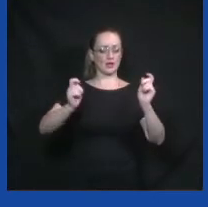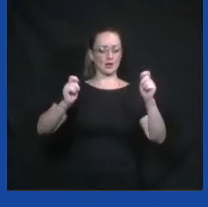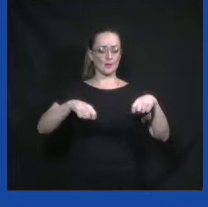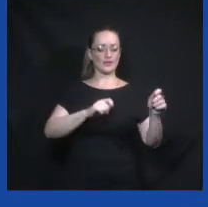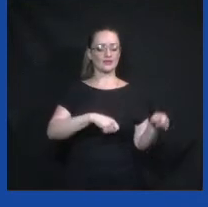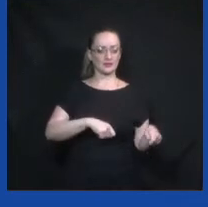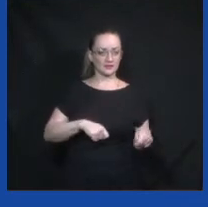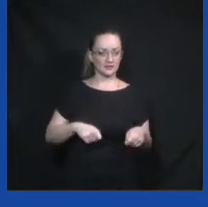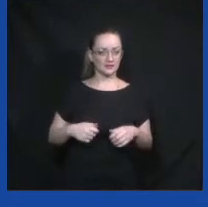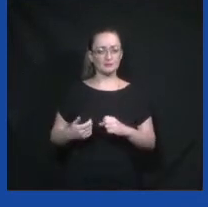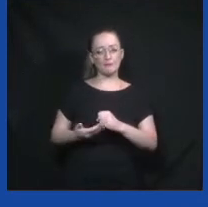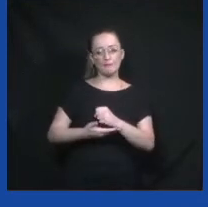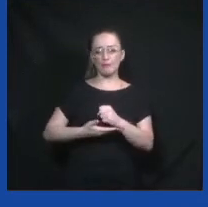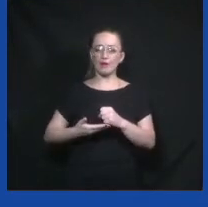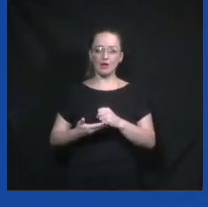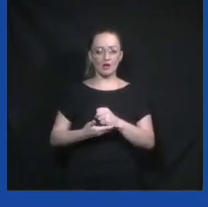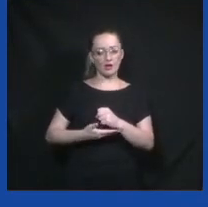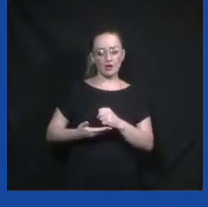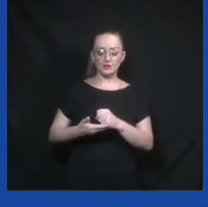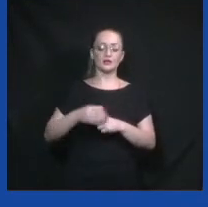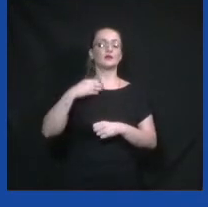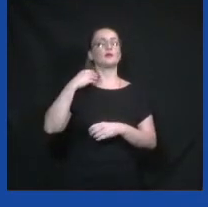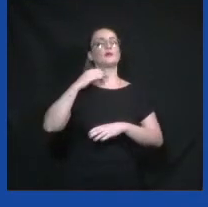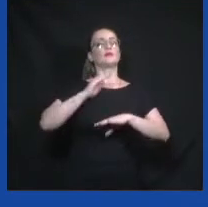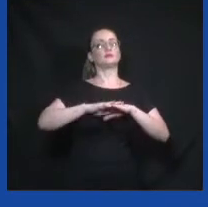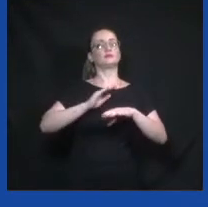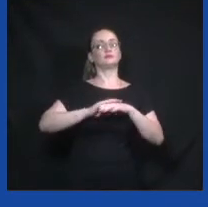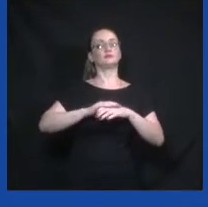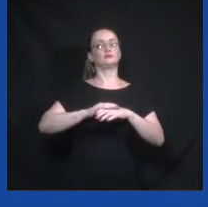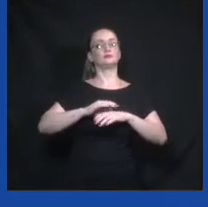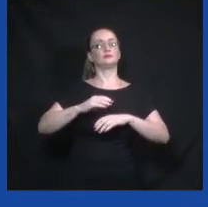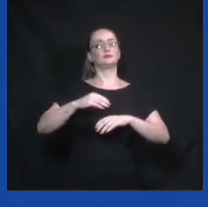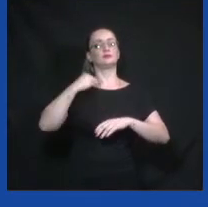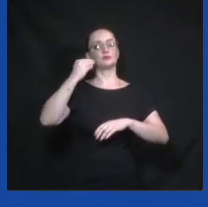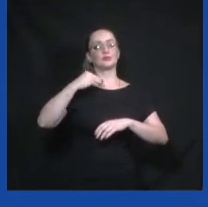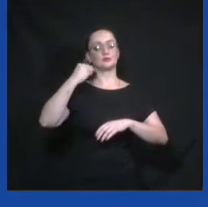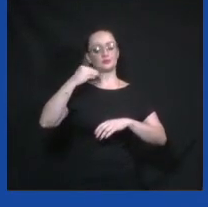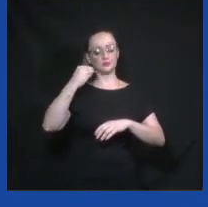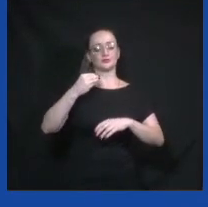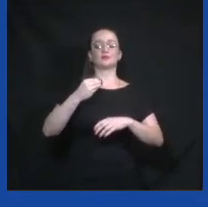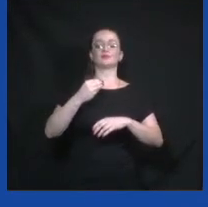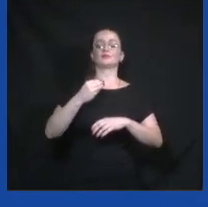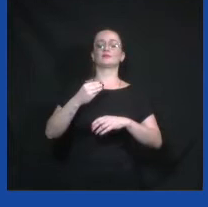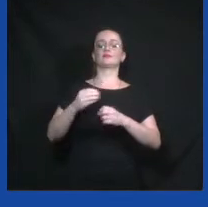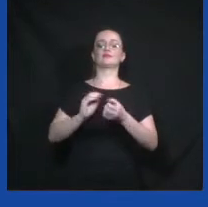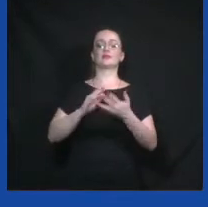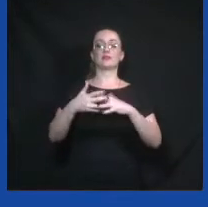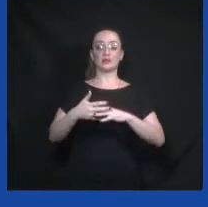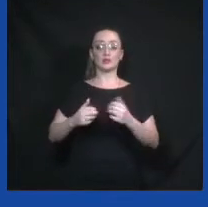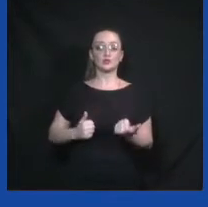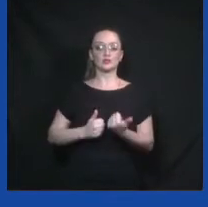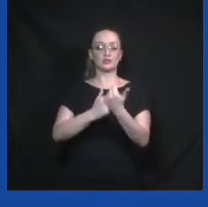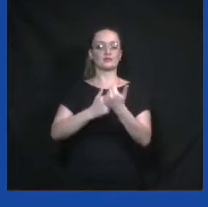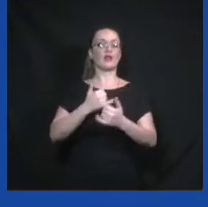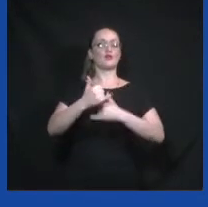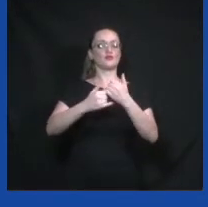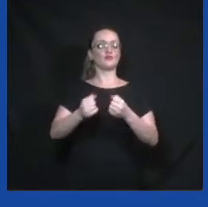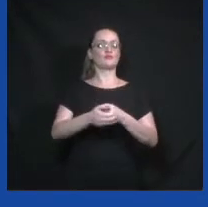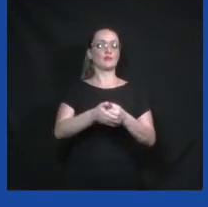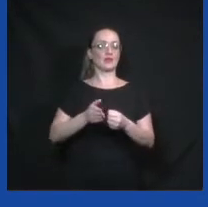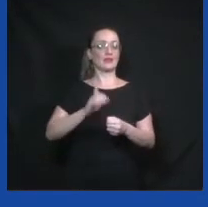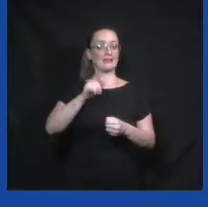competências básicas para o exercício da cidadania, para sustentar o jogo democrático. que são competências